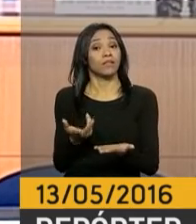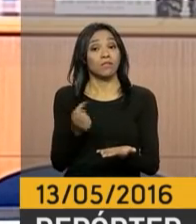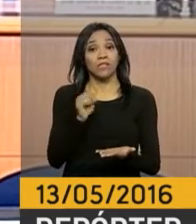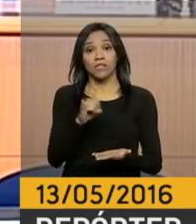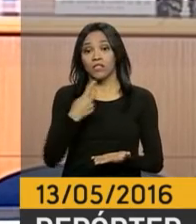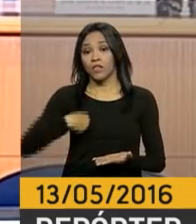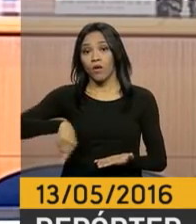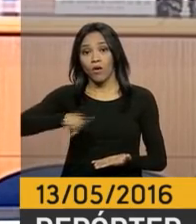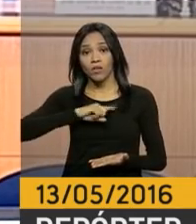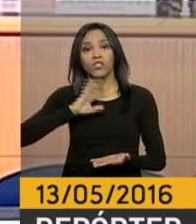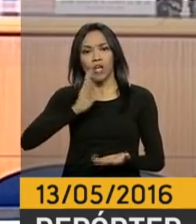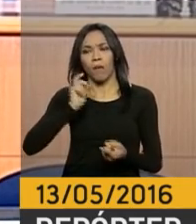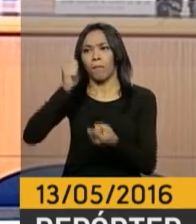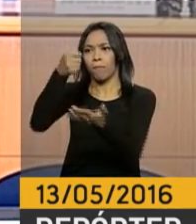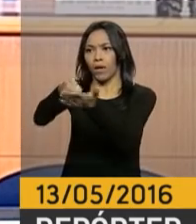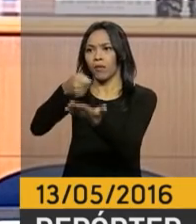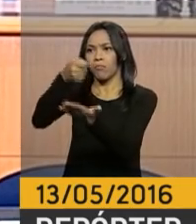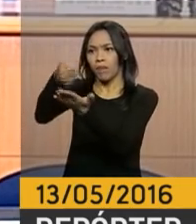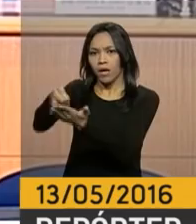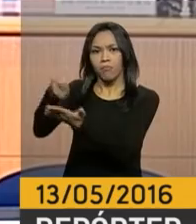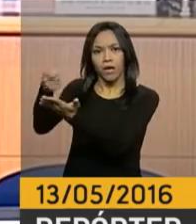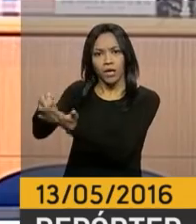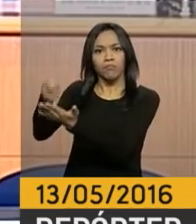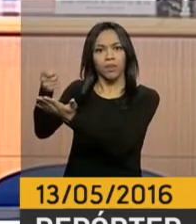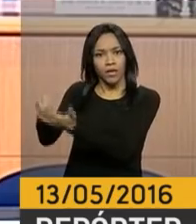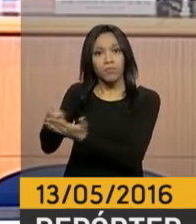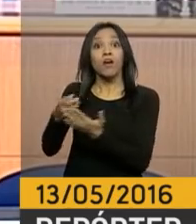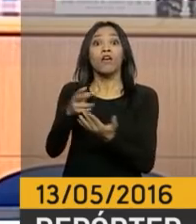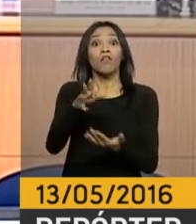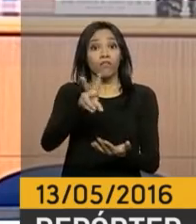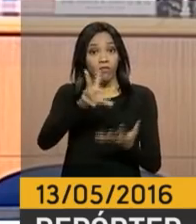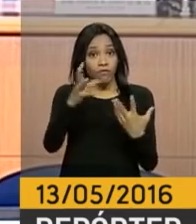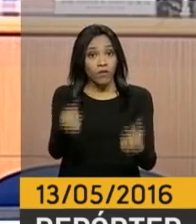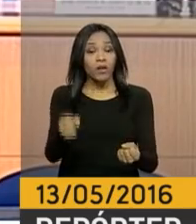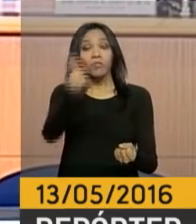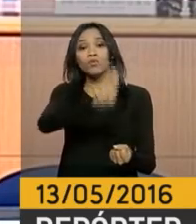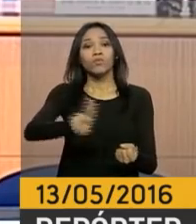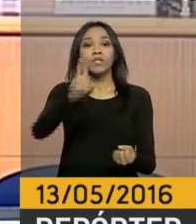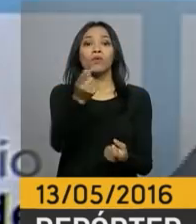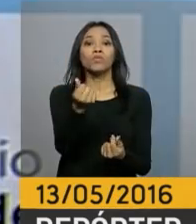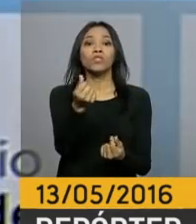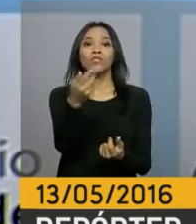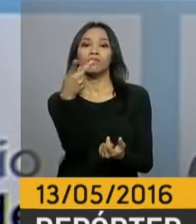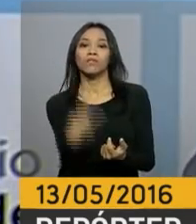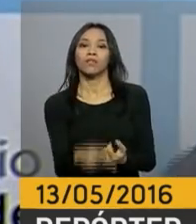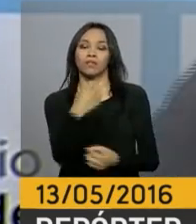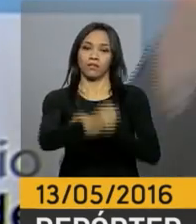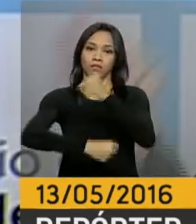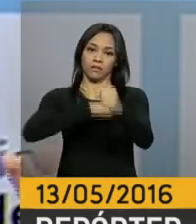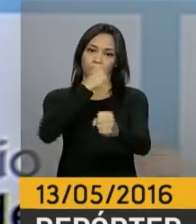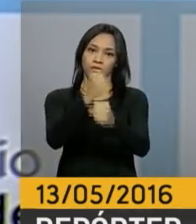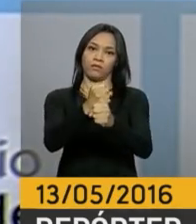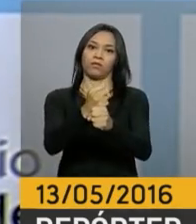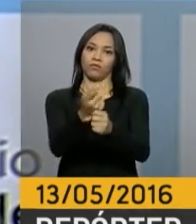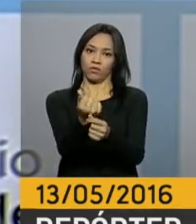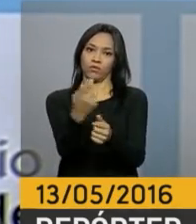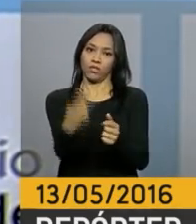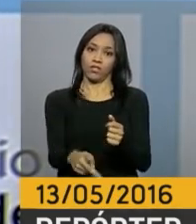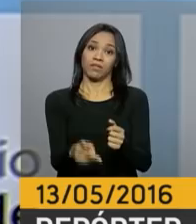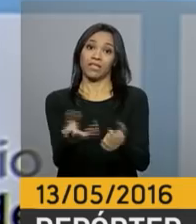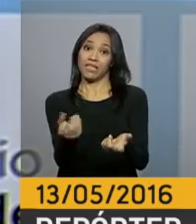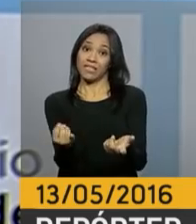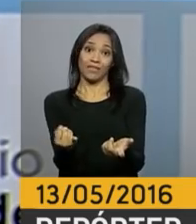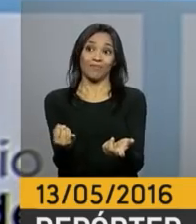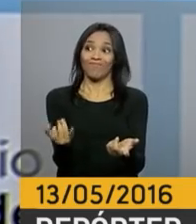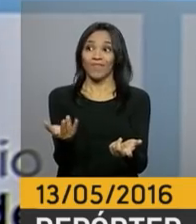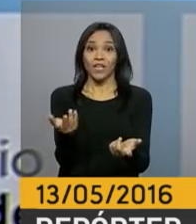nós formos pagando nós estaremos usando o orçamento deste ano portanto vai chegar no fim do ano vai faltar e vai ficar em restos a pagar pro ano que vem então